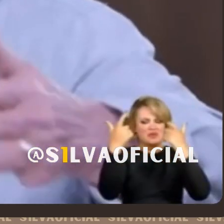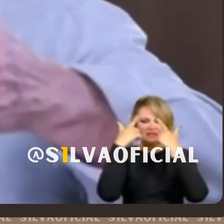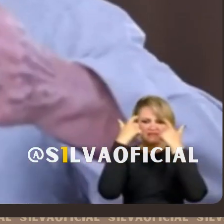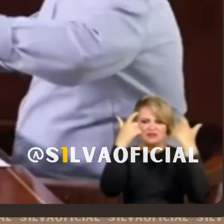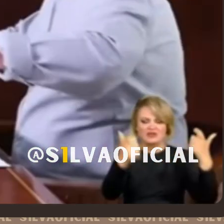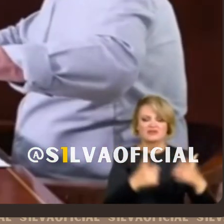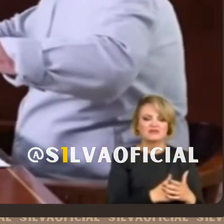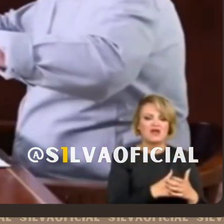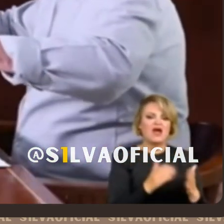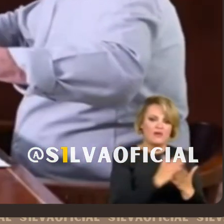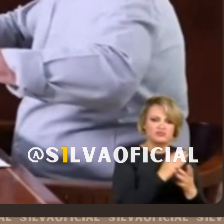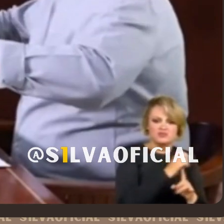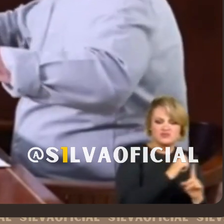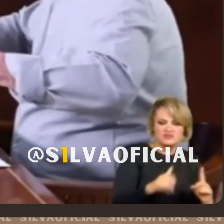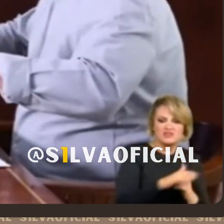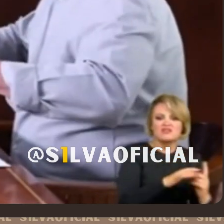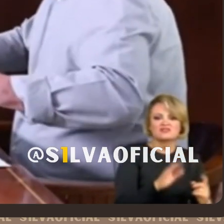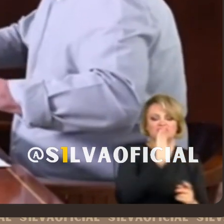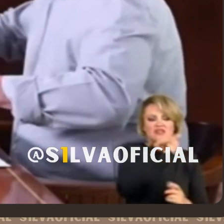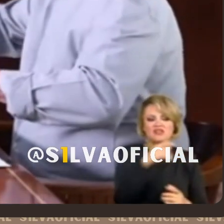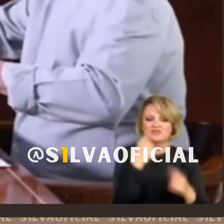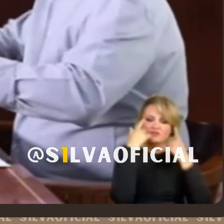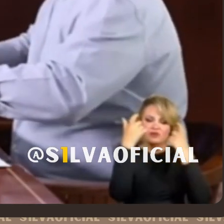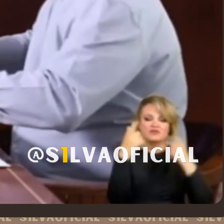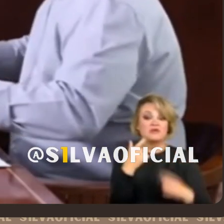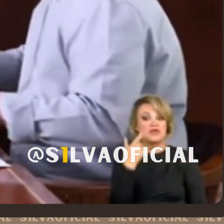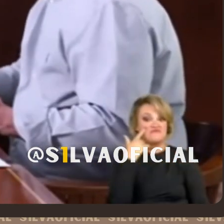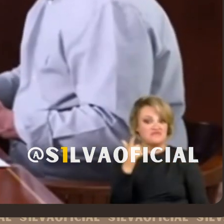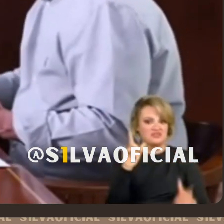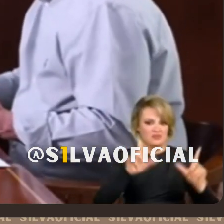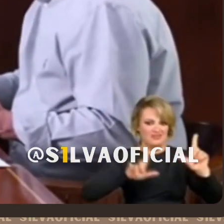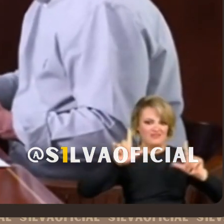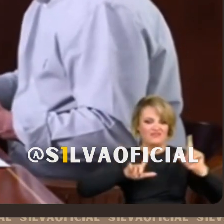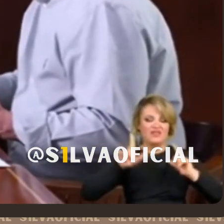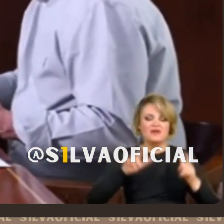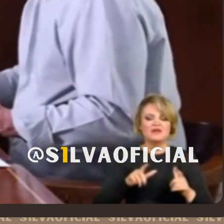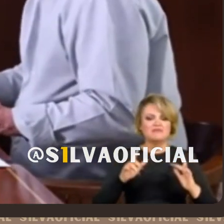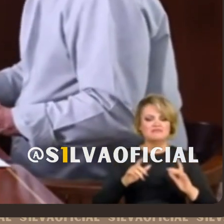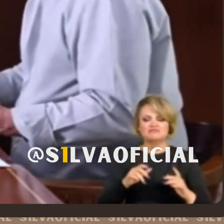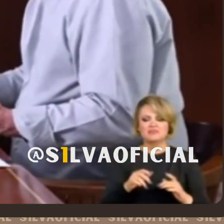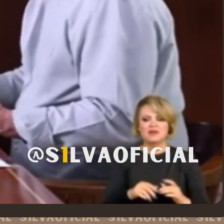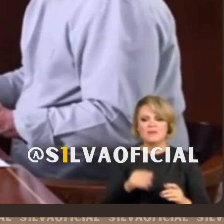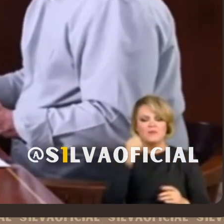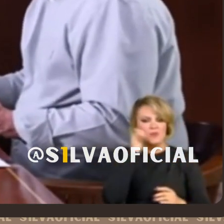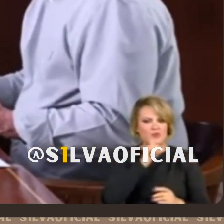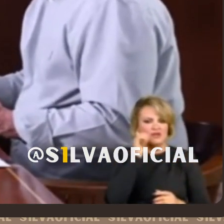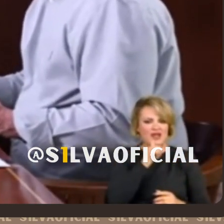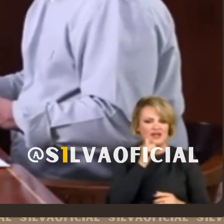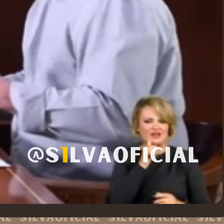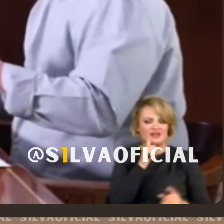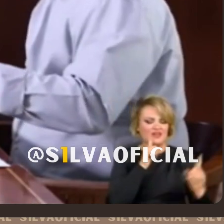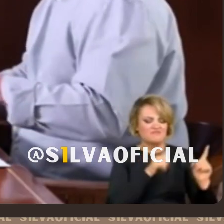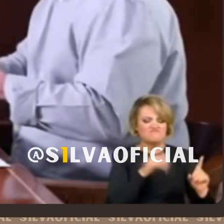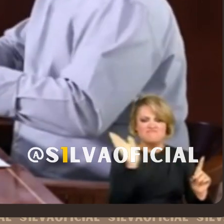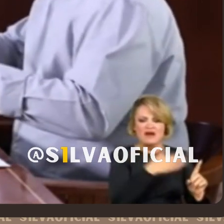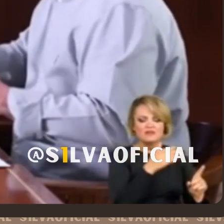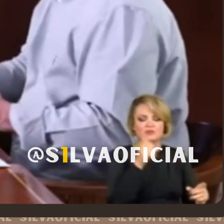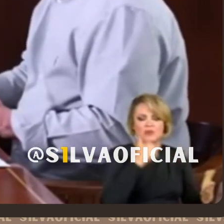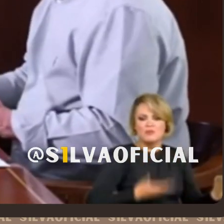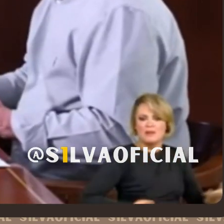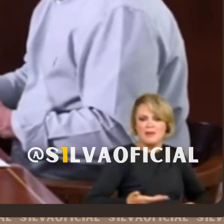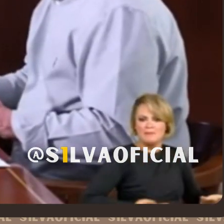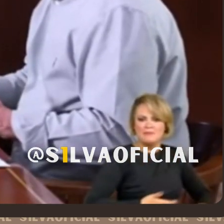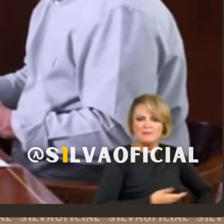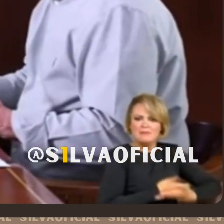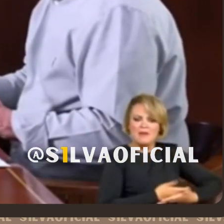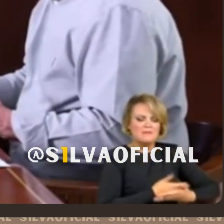Esse dia eu vi na televisão uma briga de uma mulher batendo numa babá. Que coisa bárbara aquilo, e ainda o marido dela incentivando